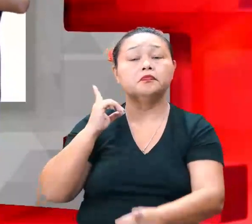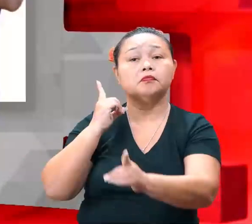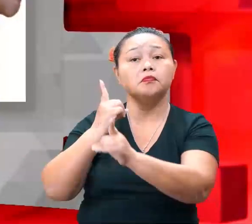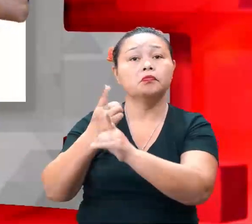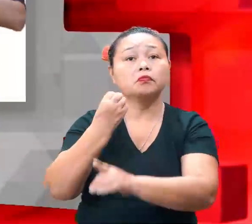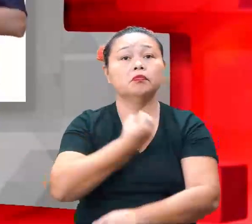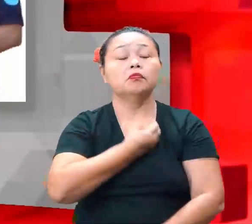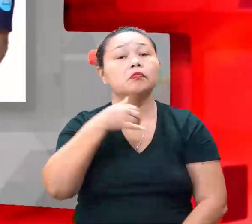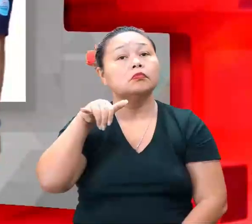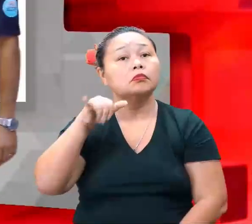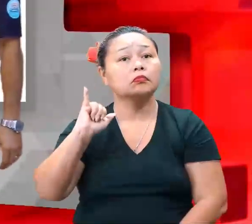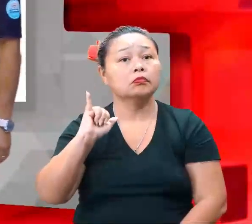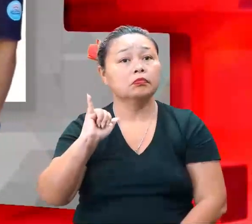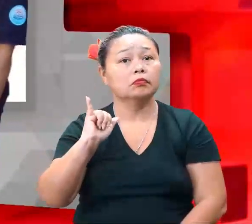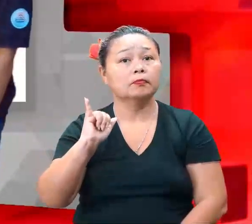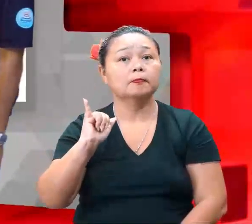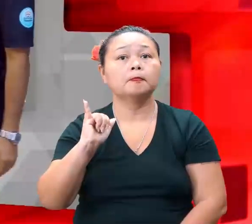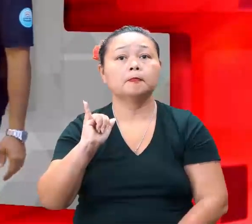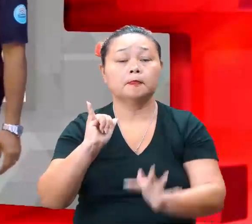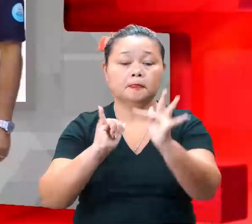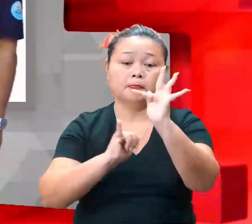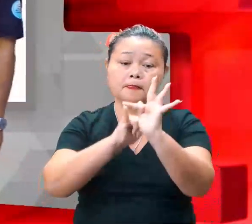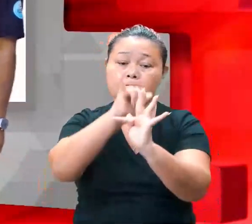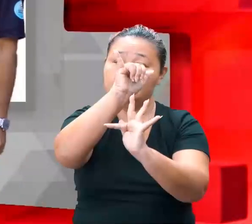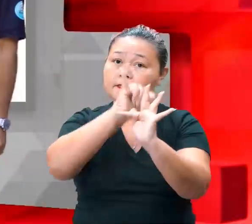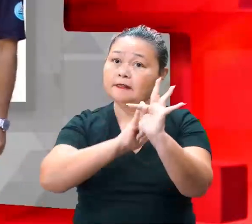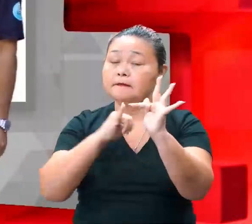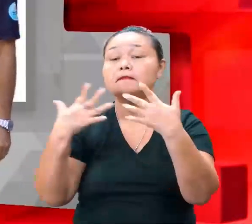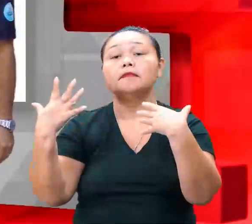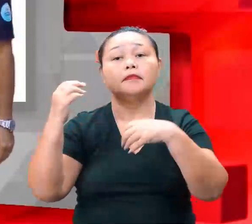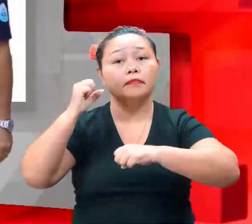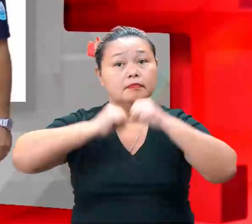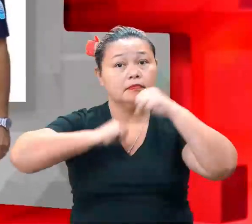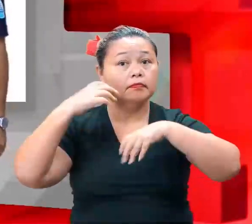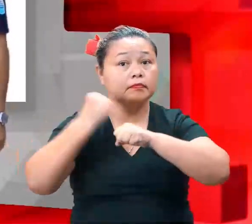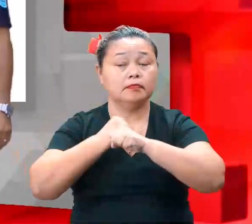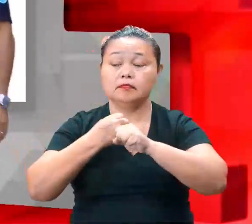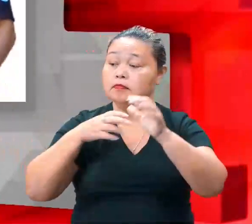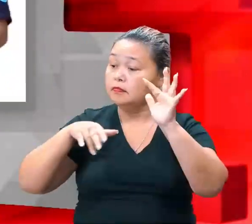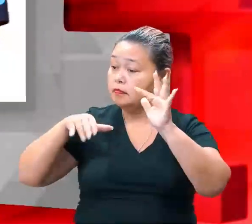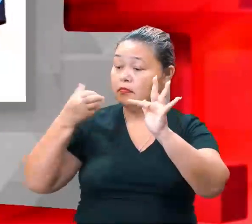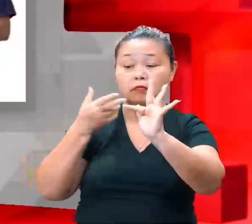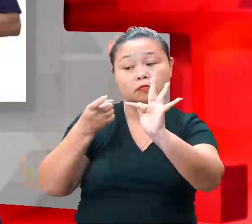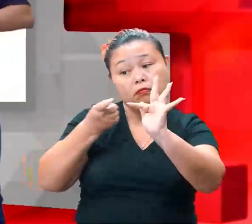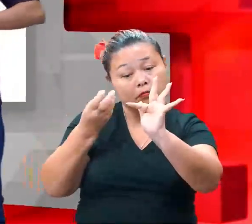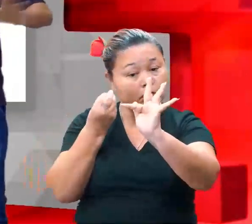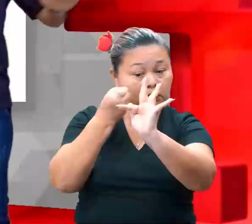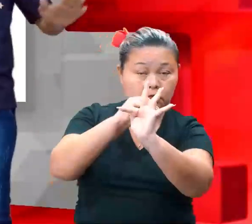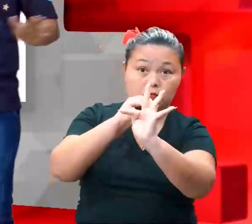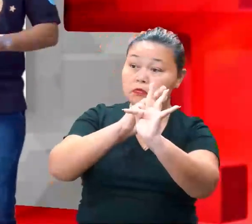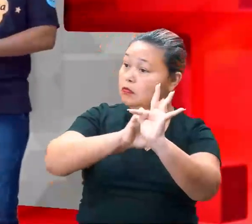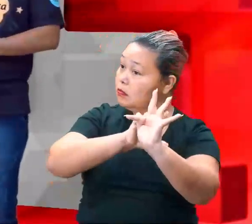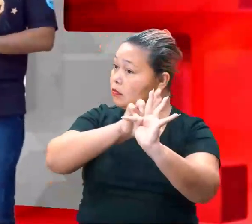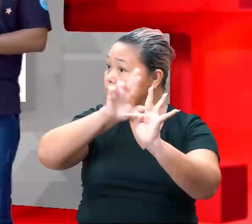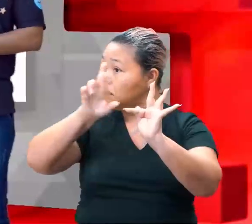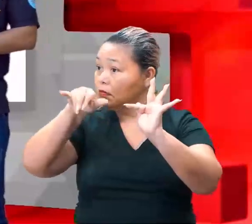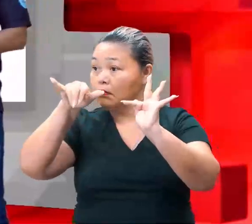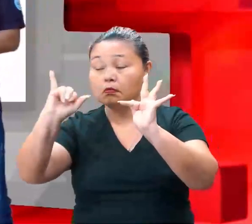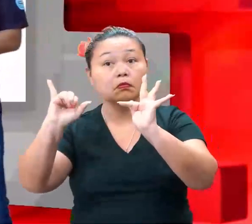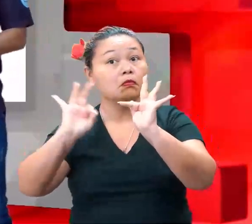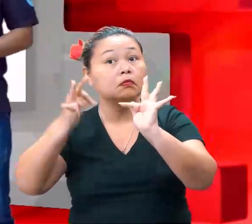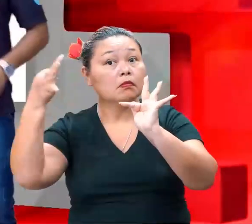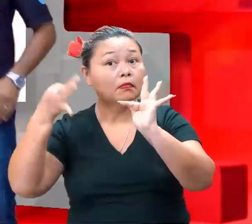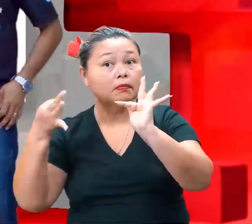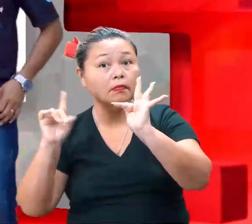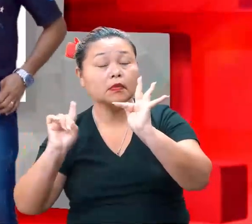os valores de Y. Máquina de calcular. Peguei o X, joguei na máquina, saiu o Y. Perfeito. Às vezes, por exemplo, a